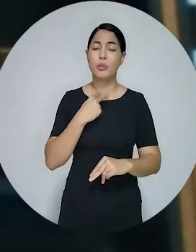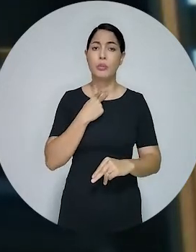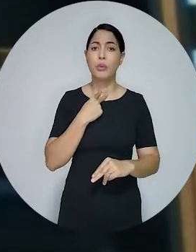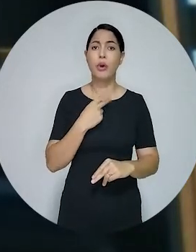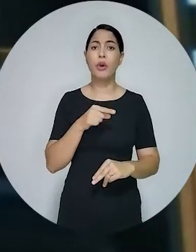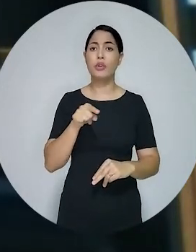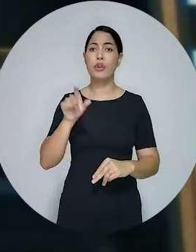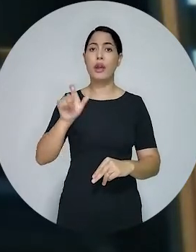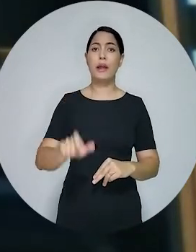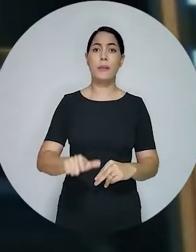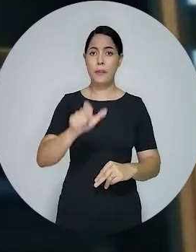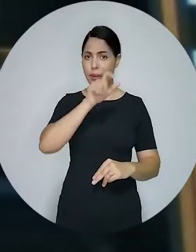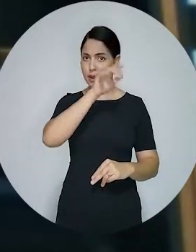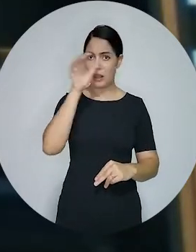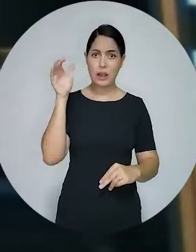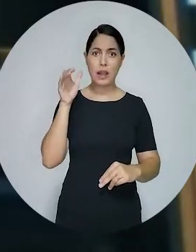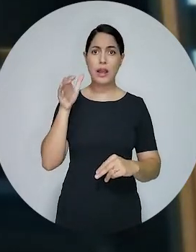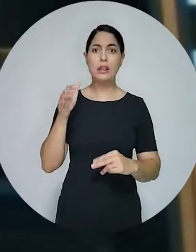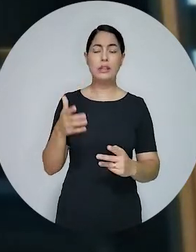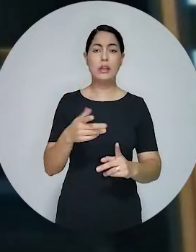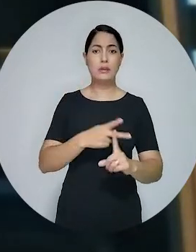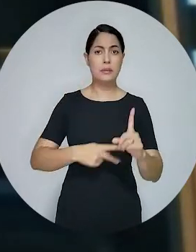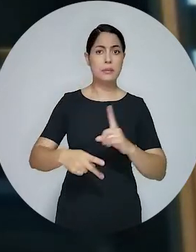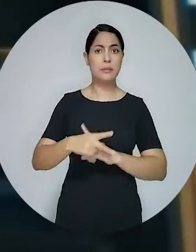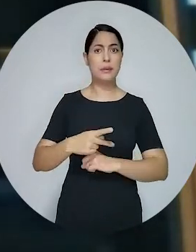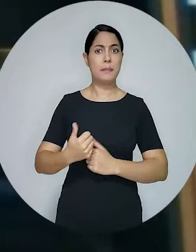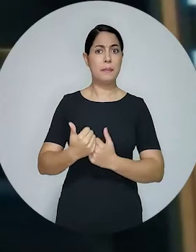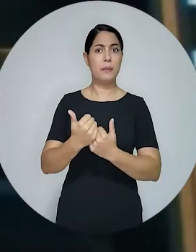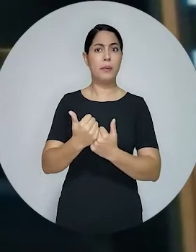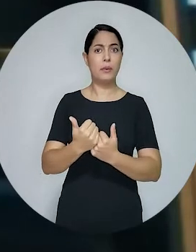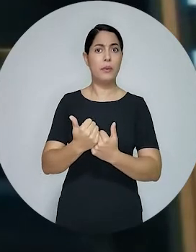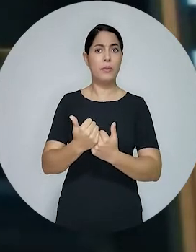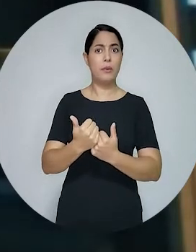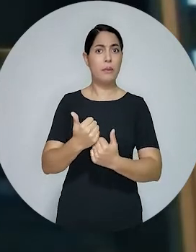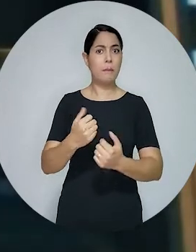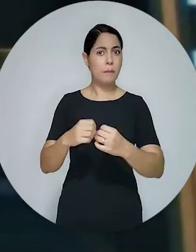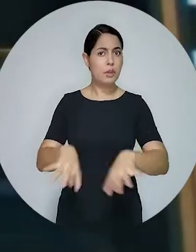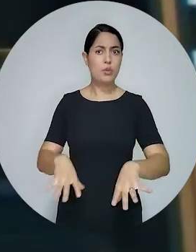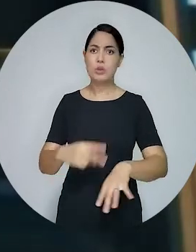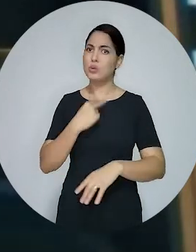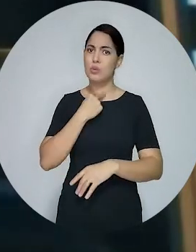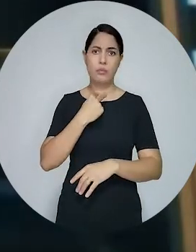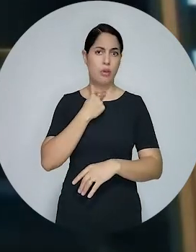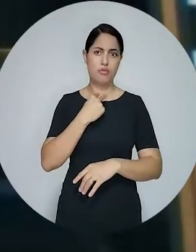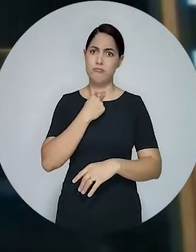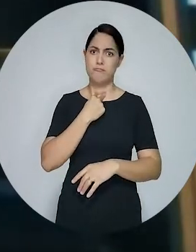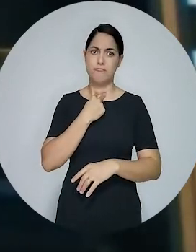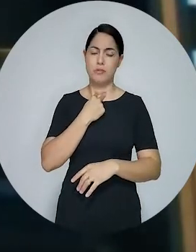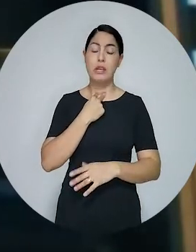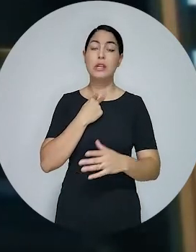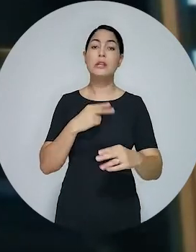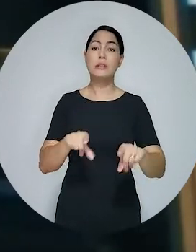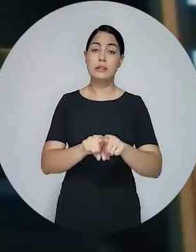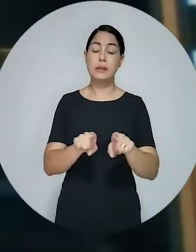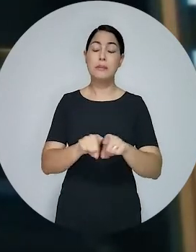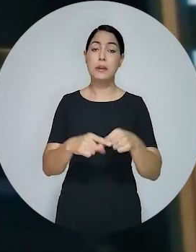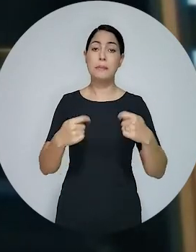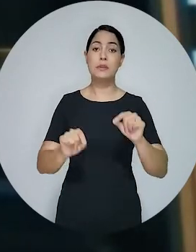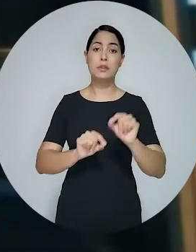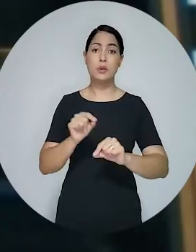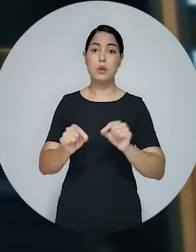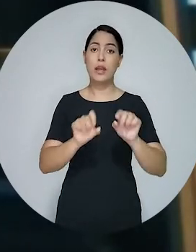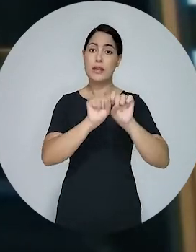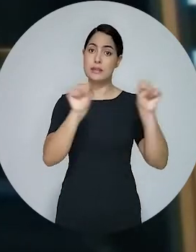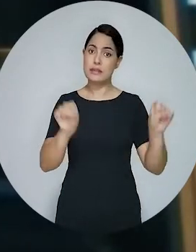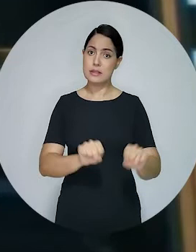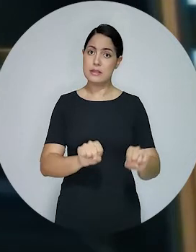aconteçam prejuízos para o segurado em razão dessa indisponibilidade de sistemas e a sua DR seja prejudicada.